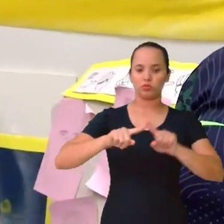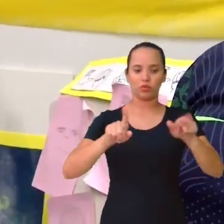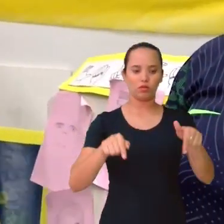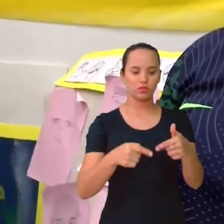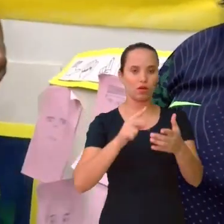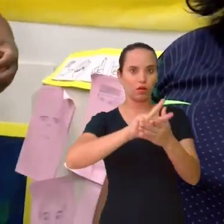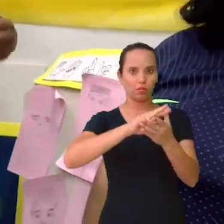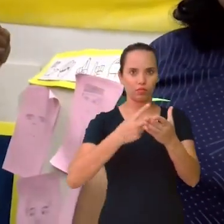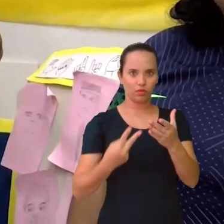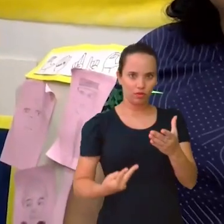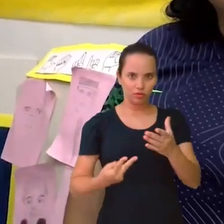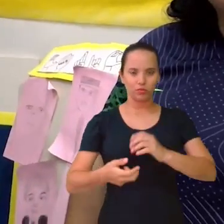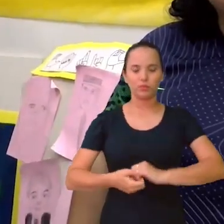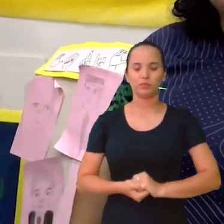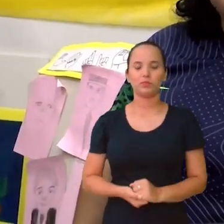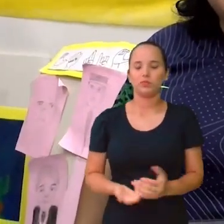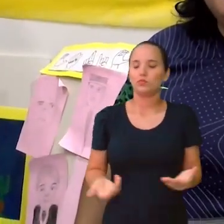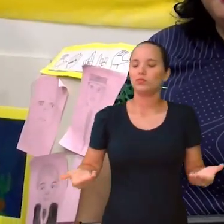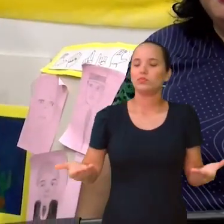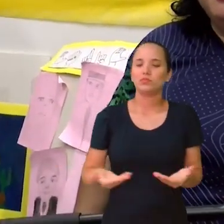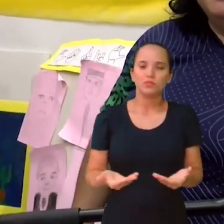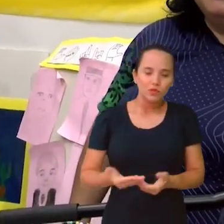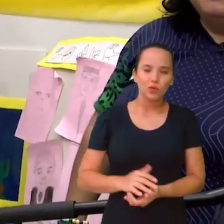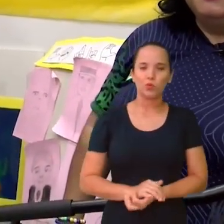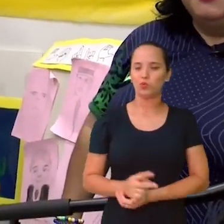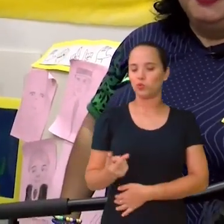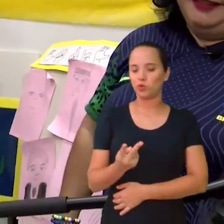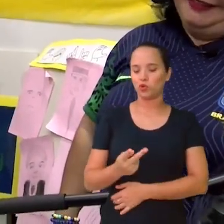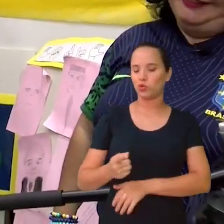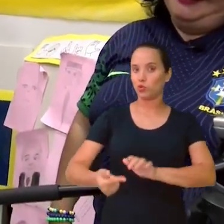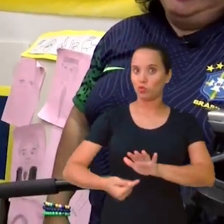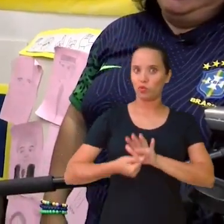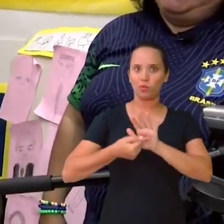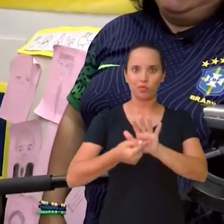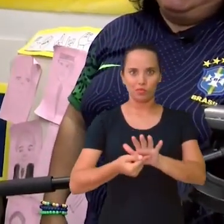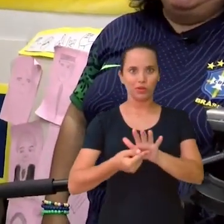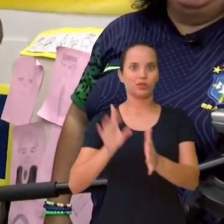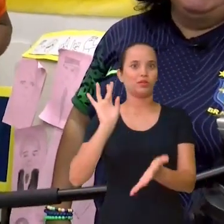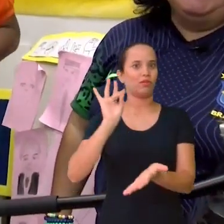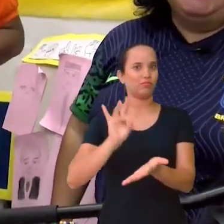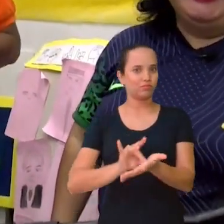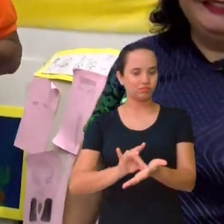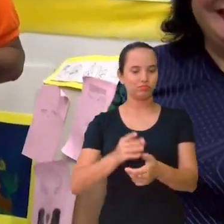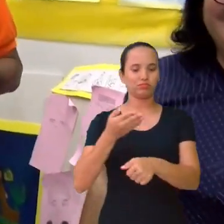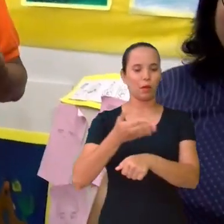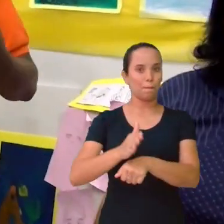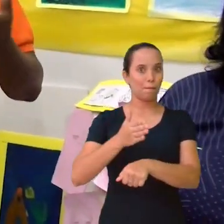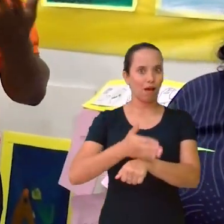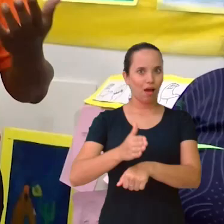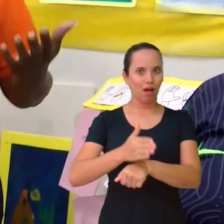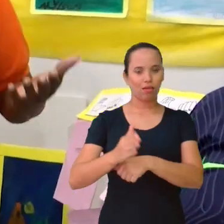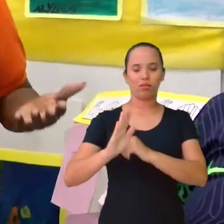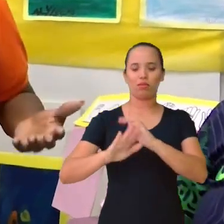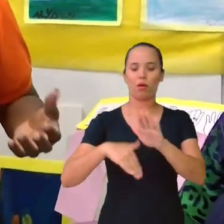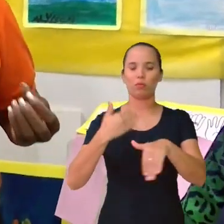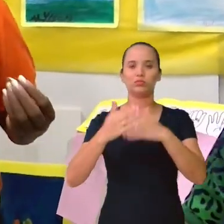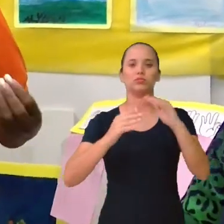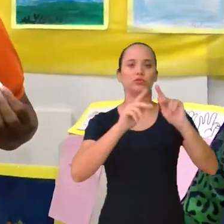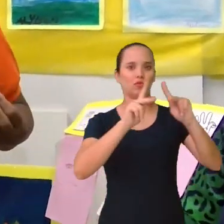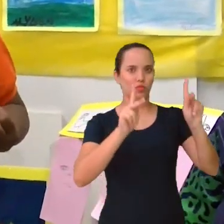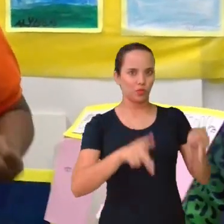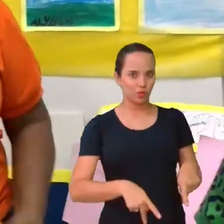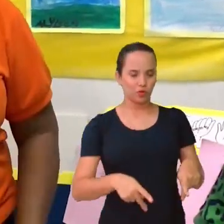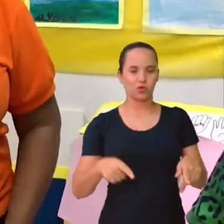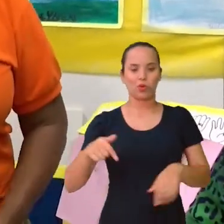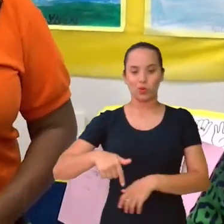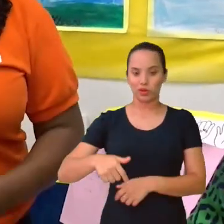Bilingue. Então, hoje elas vão apresentar na prática esse projeto desenvolvido com os estudantes dessa